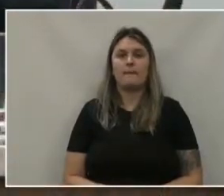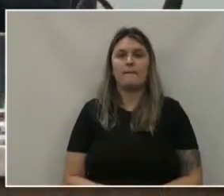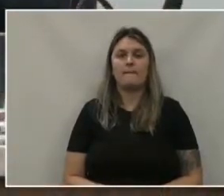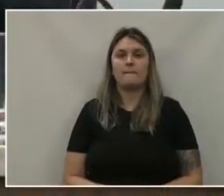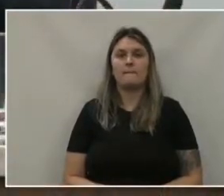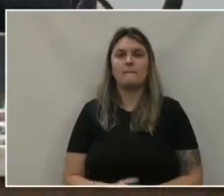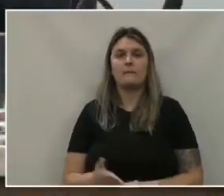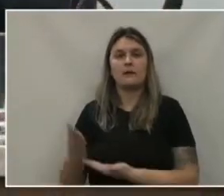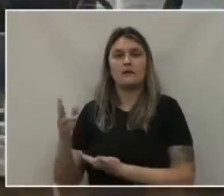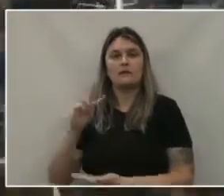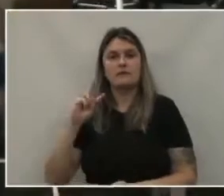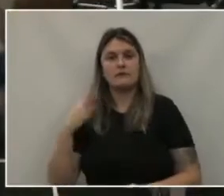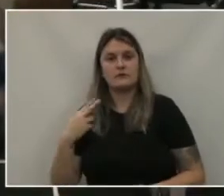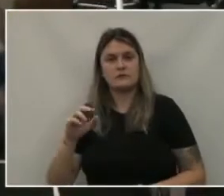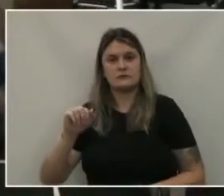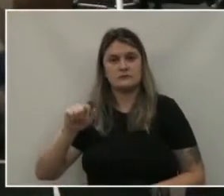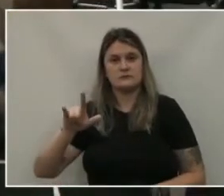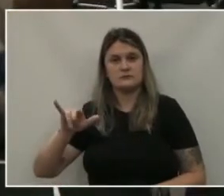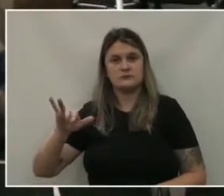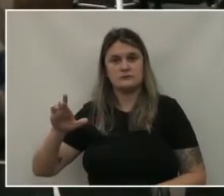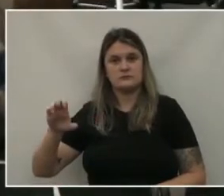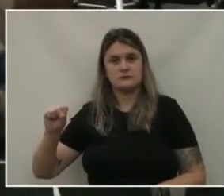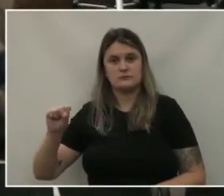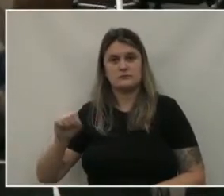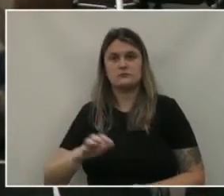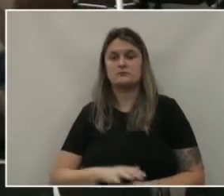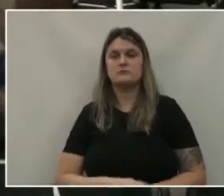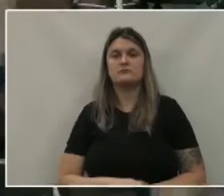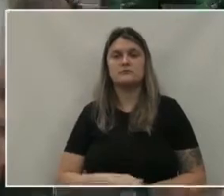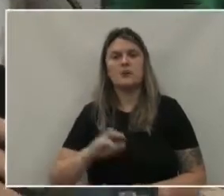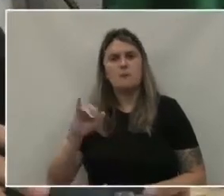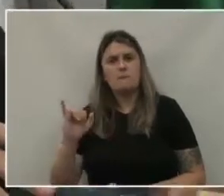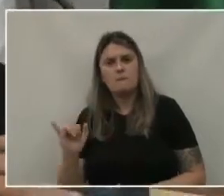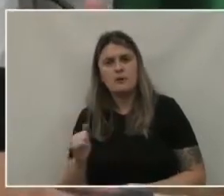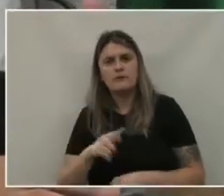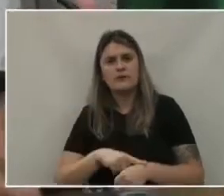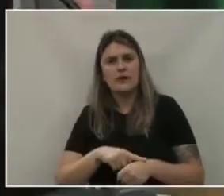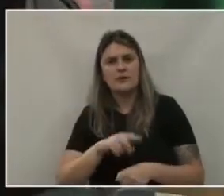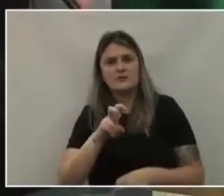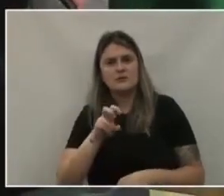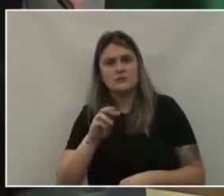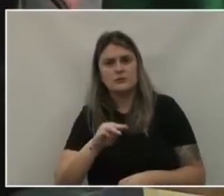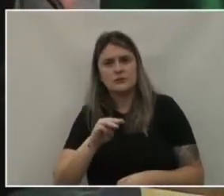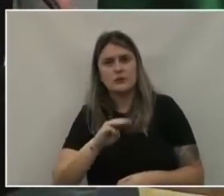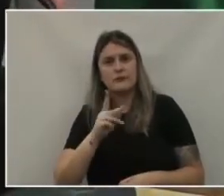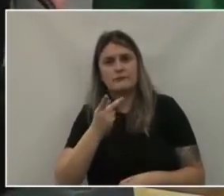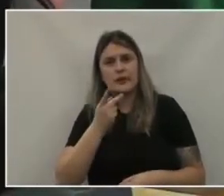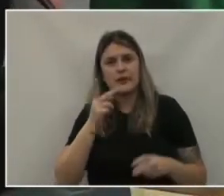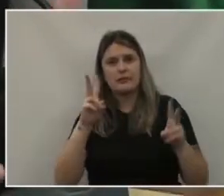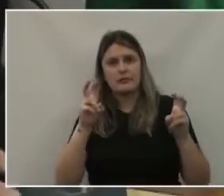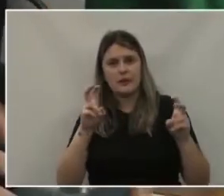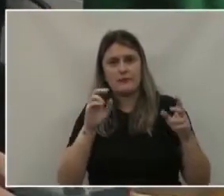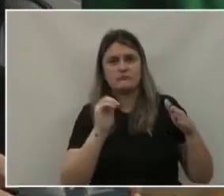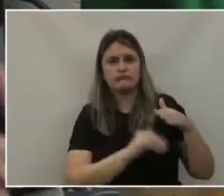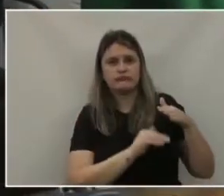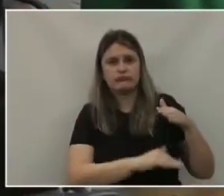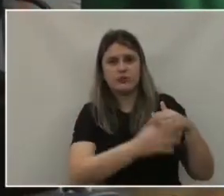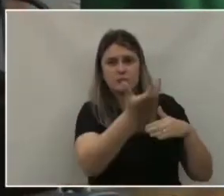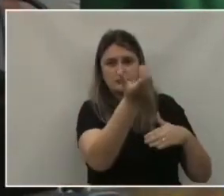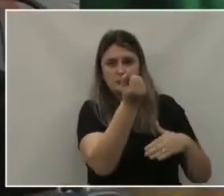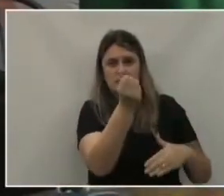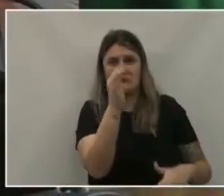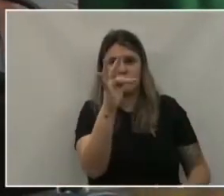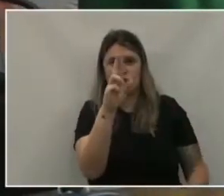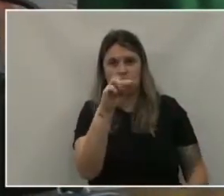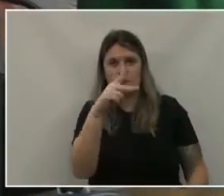Com a palavra, o vereador Almires Bugai Filho. Aproveitar esses últimos 5 minutos para falar a respeito do FUNPREV, né? O